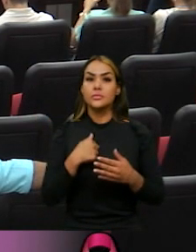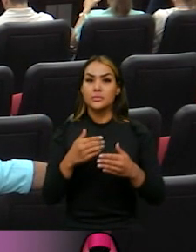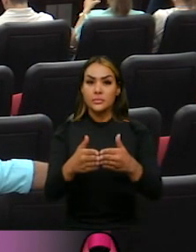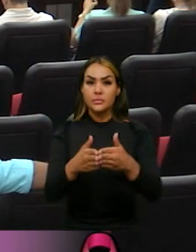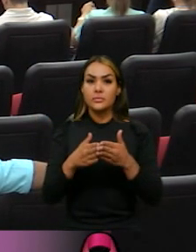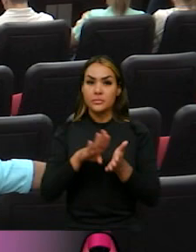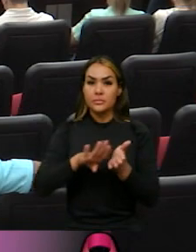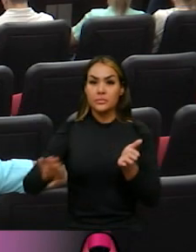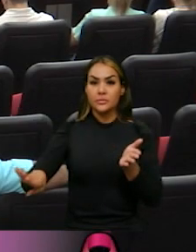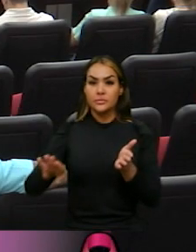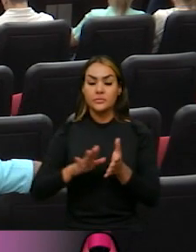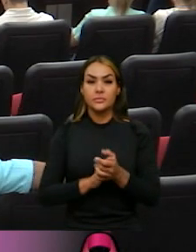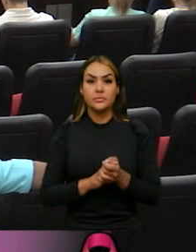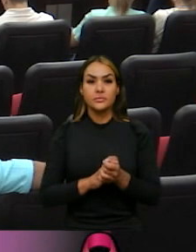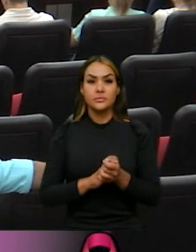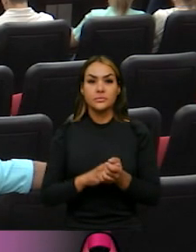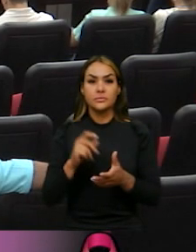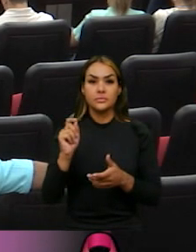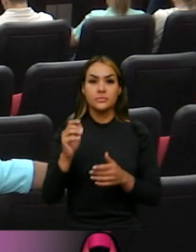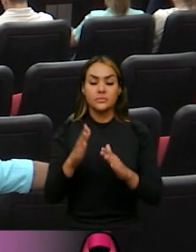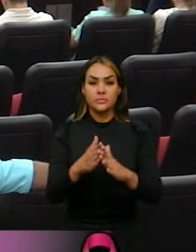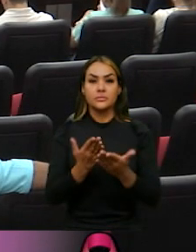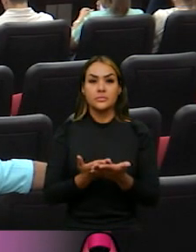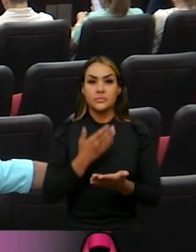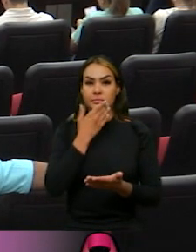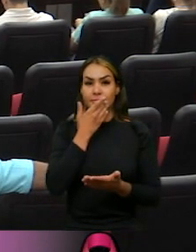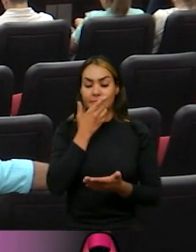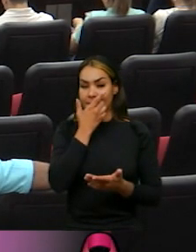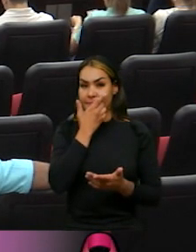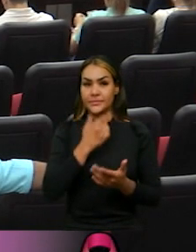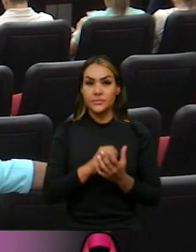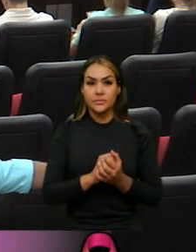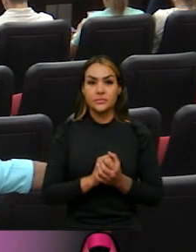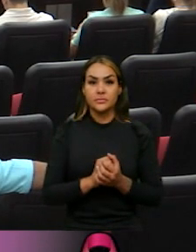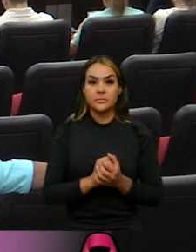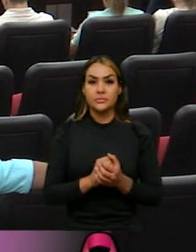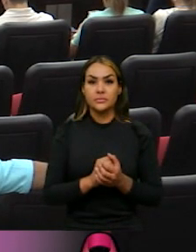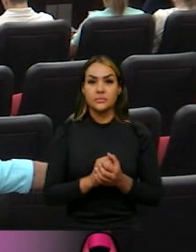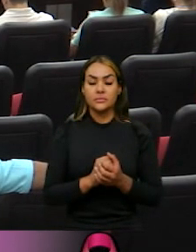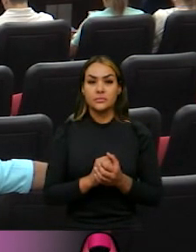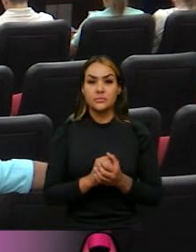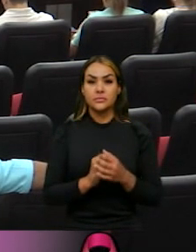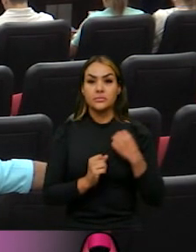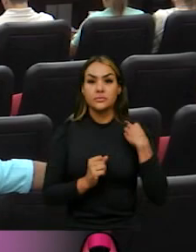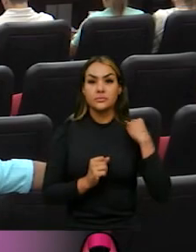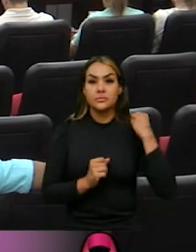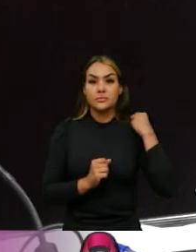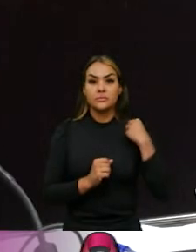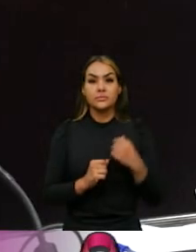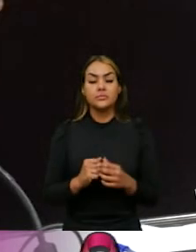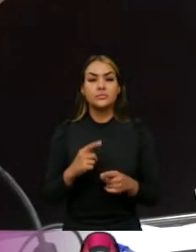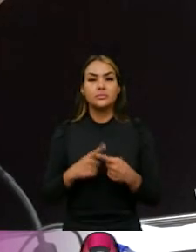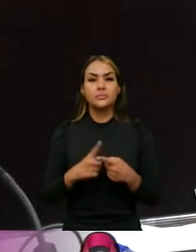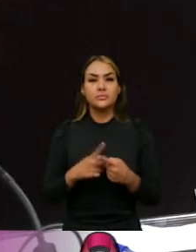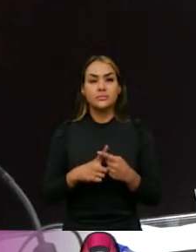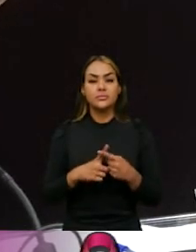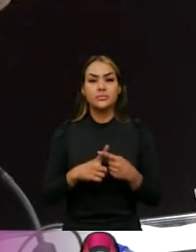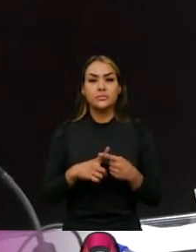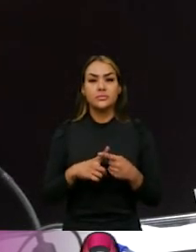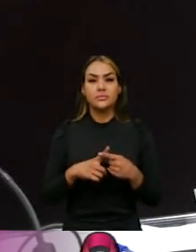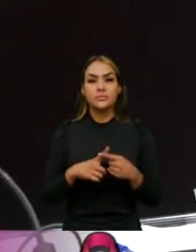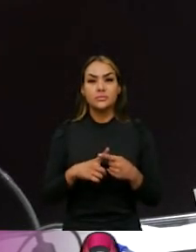retirada desse requerimento, por ocasião, todo mundo dessa casa, foi uma briga constante,